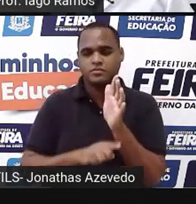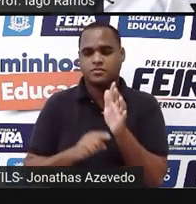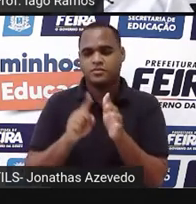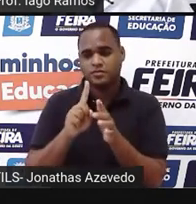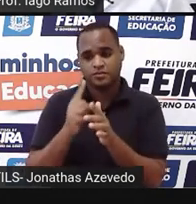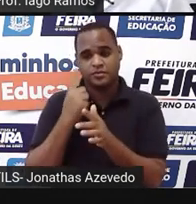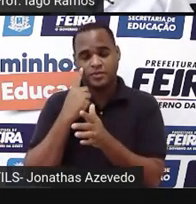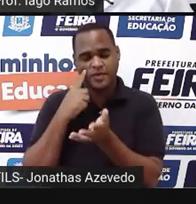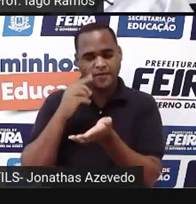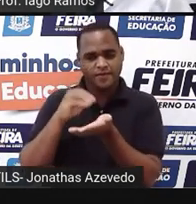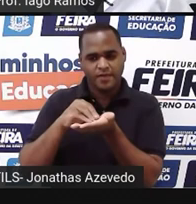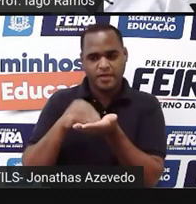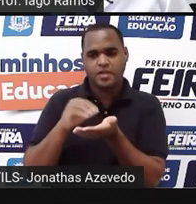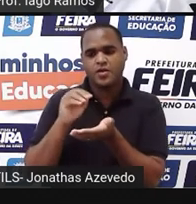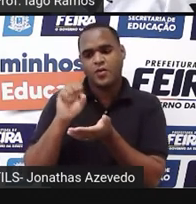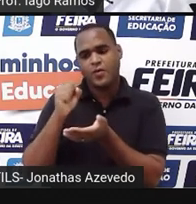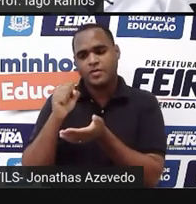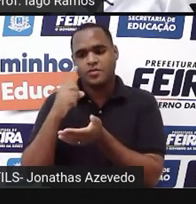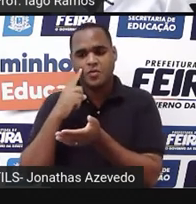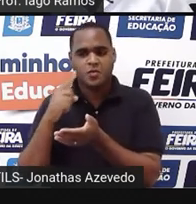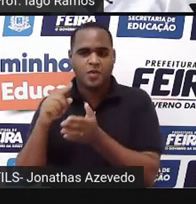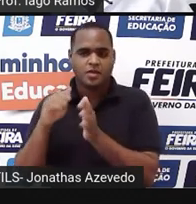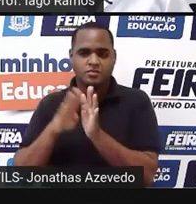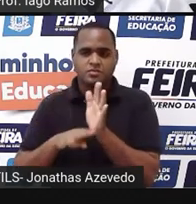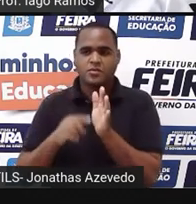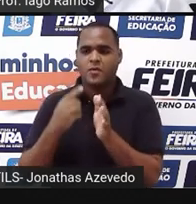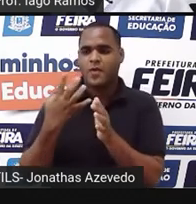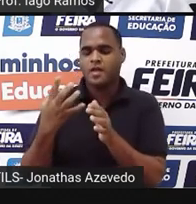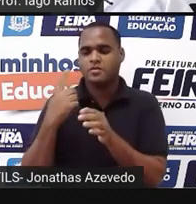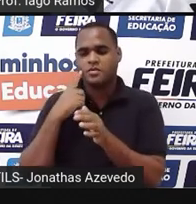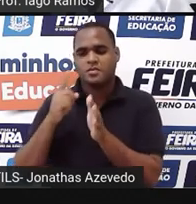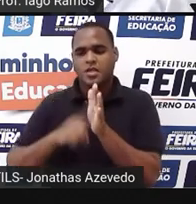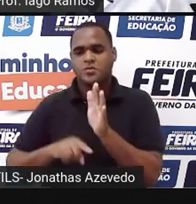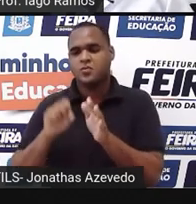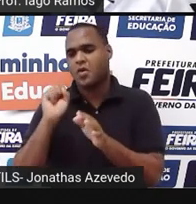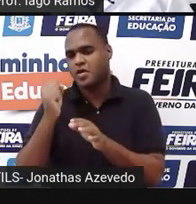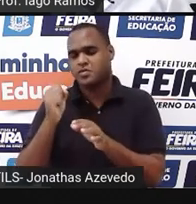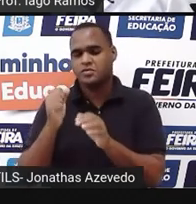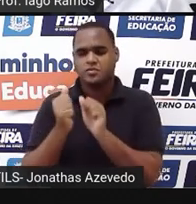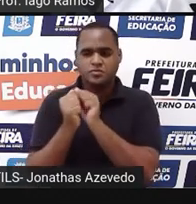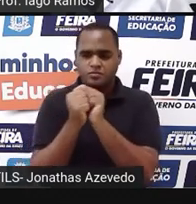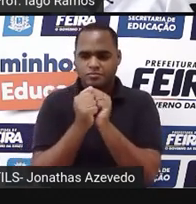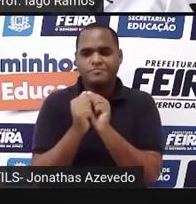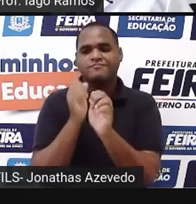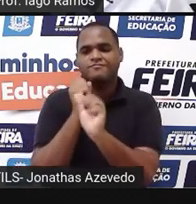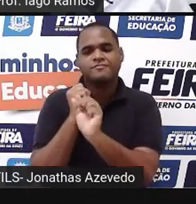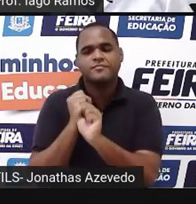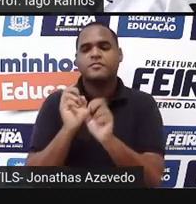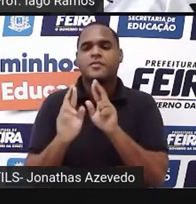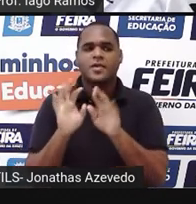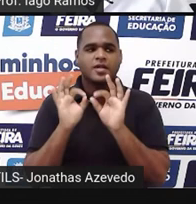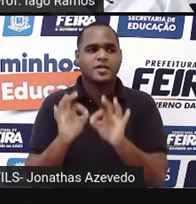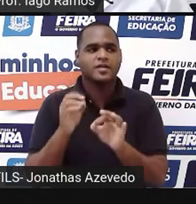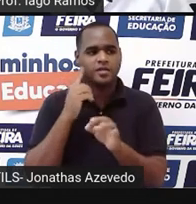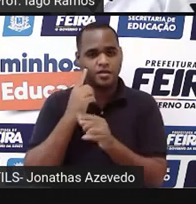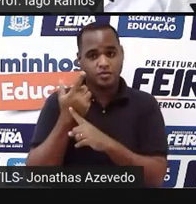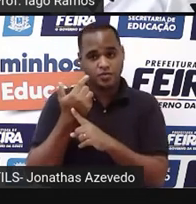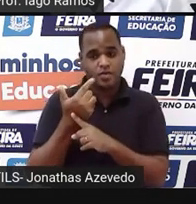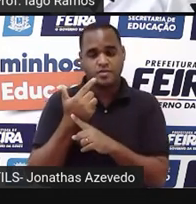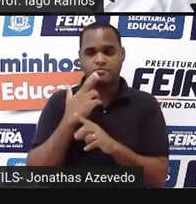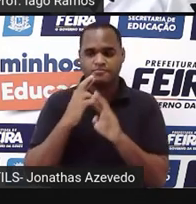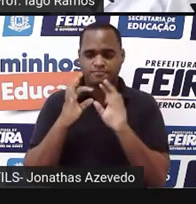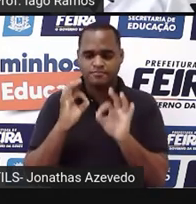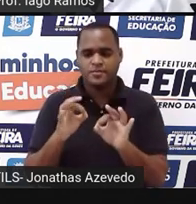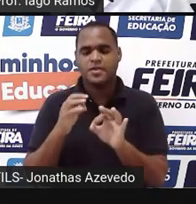de 4 com uma dívida de 8, né? Menos 4 com menos 8. Juntando essas dívidas dá uma dívida de 12.